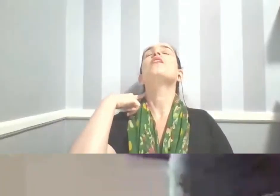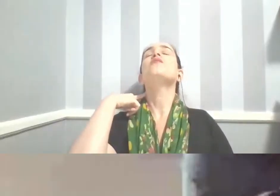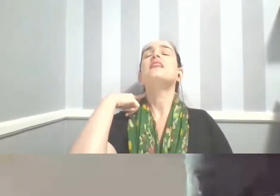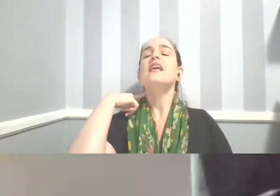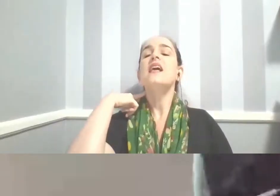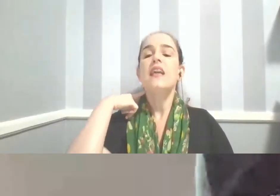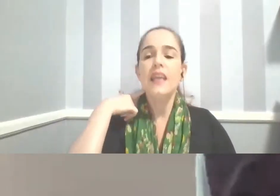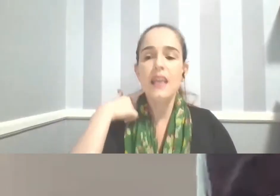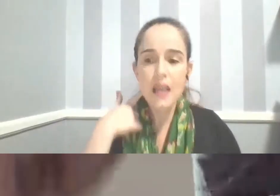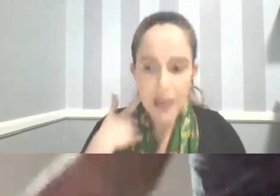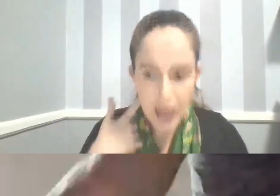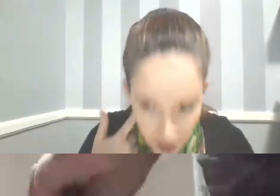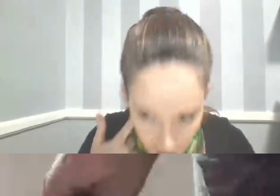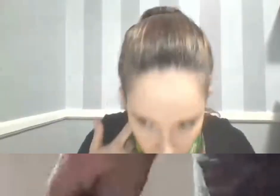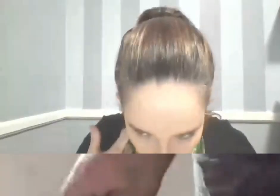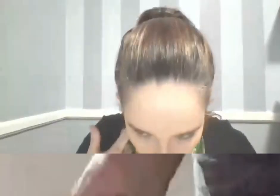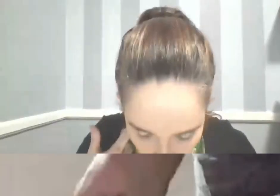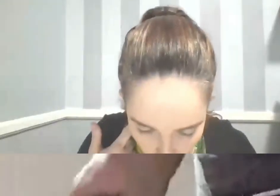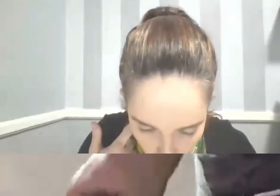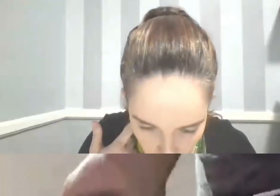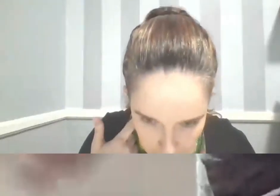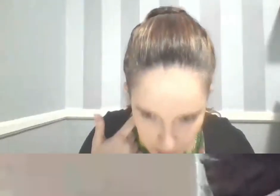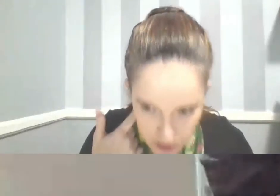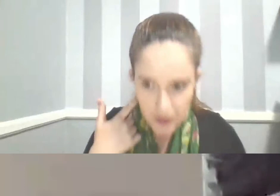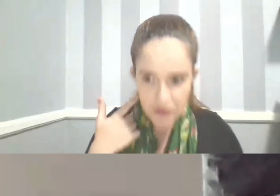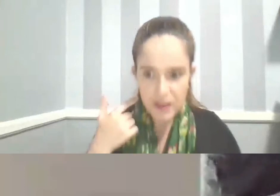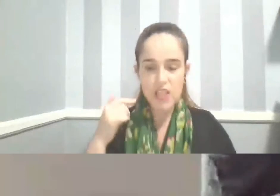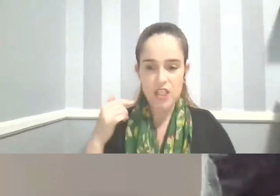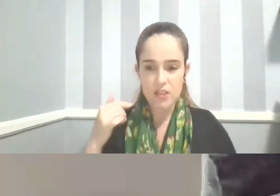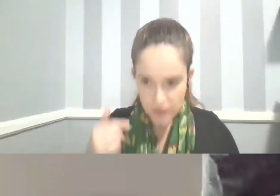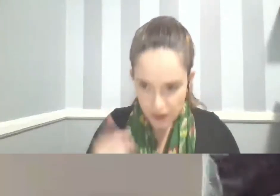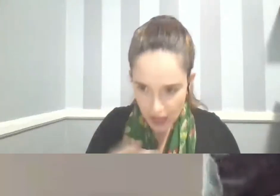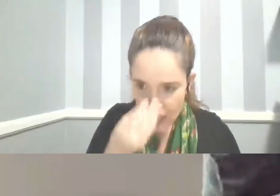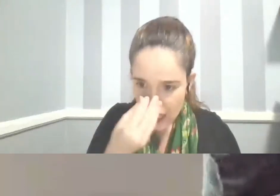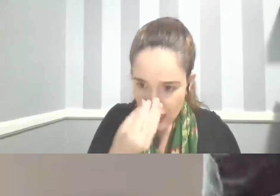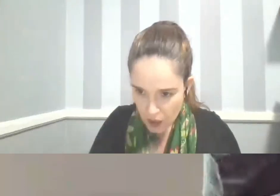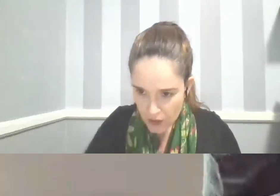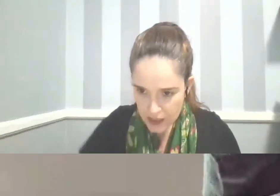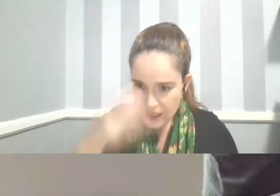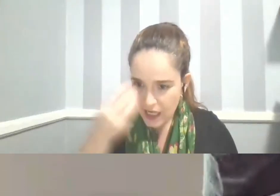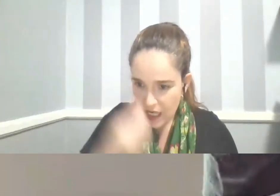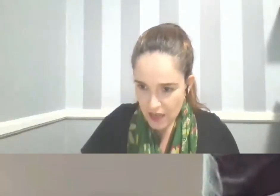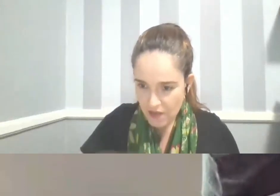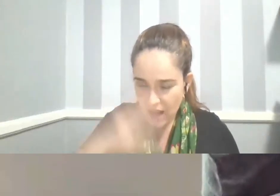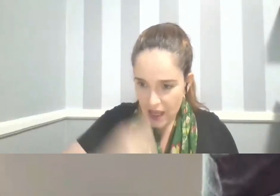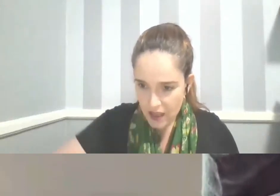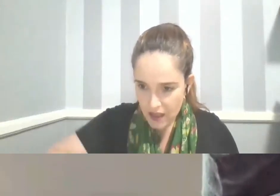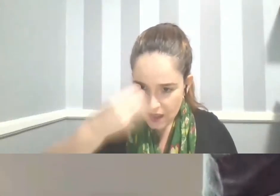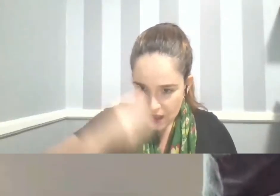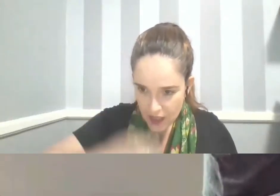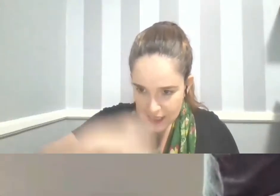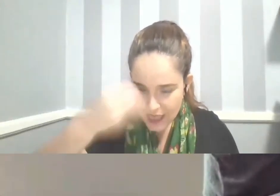O que eu tenho que fazer? Inclinar o corpo da pessoa para frente, tá? Então, esse sangue, ele